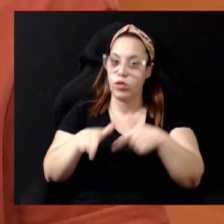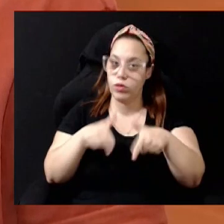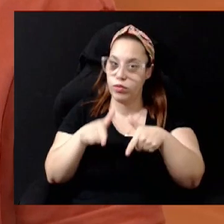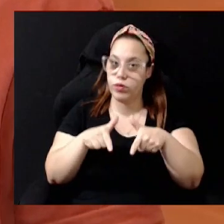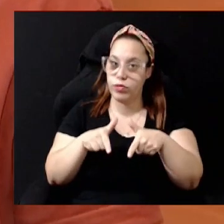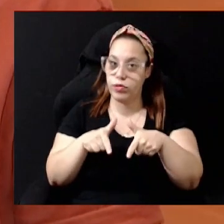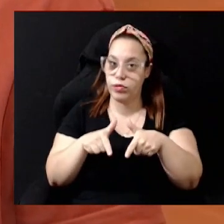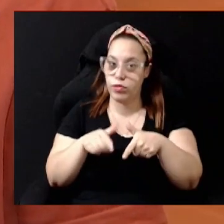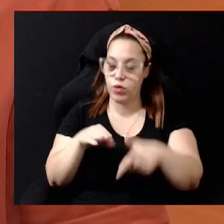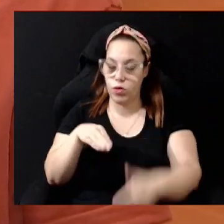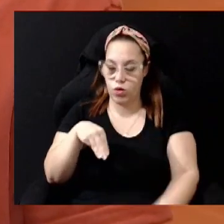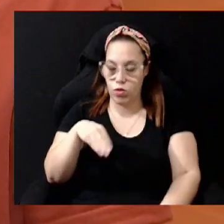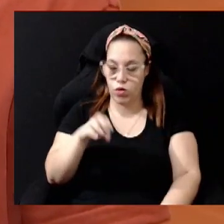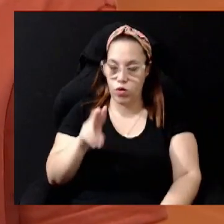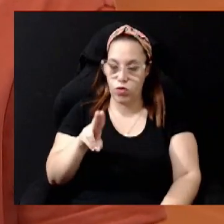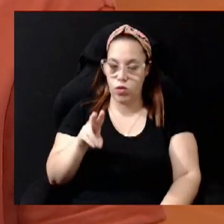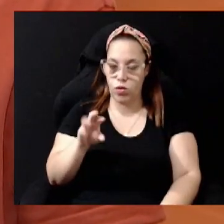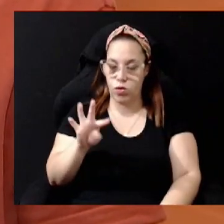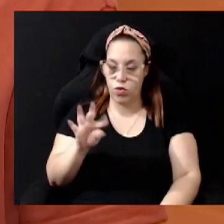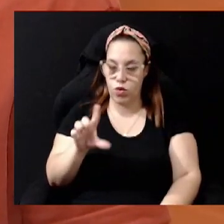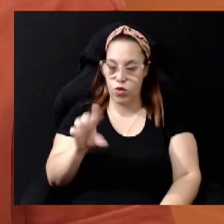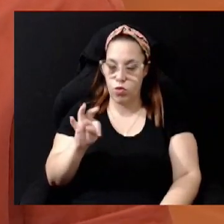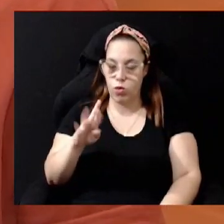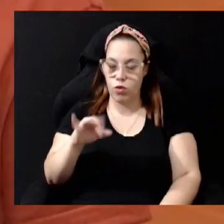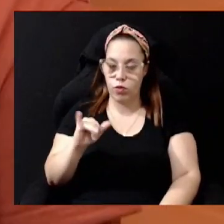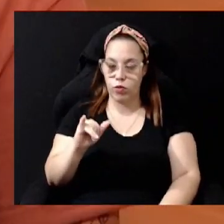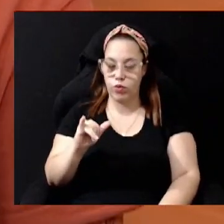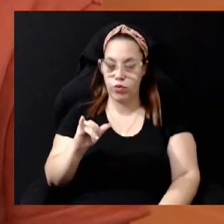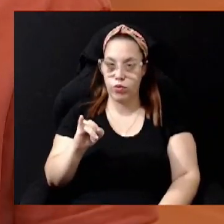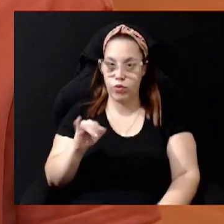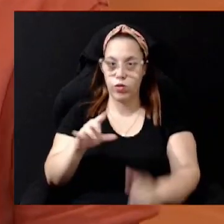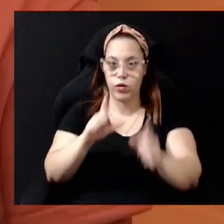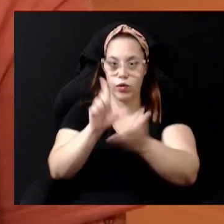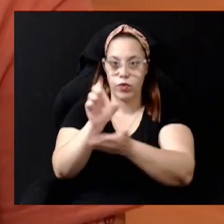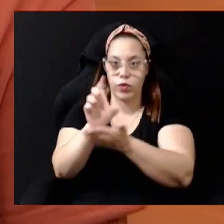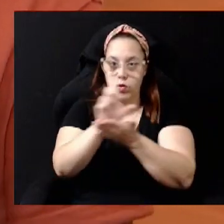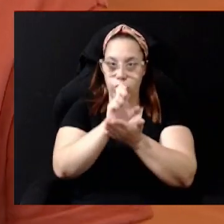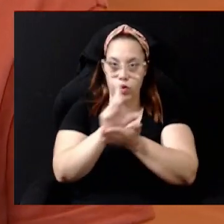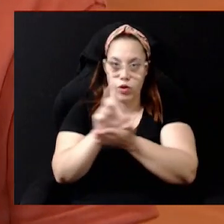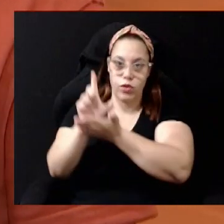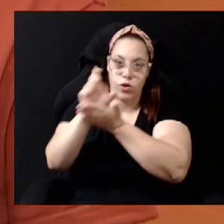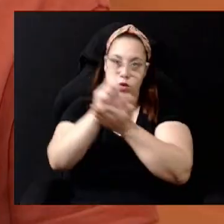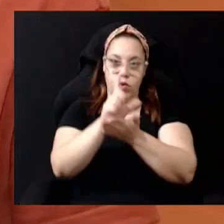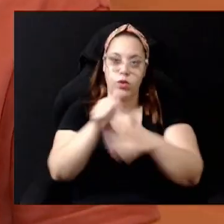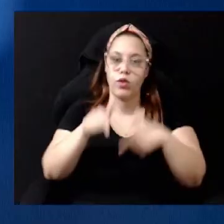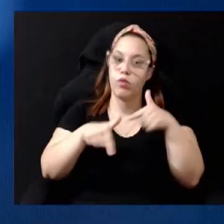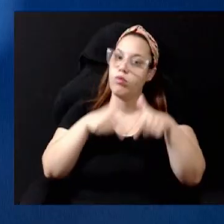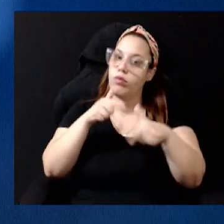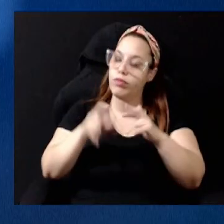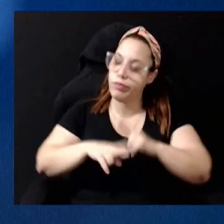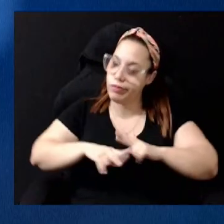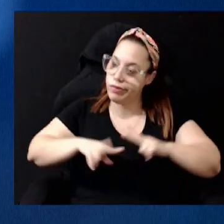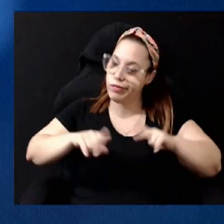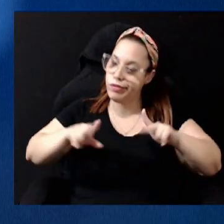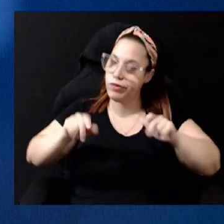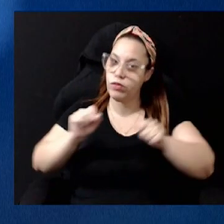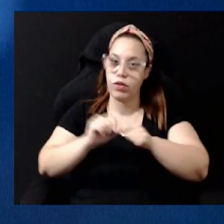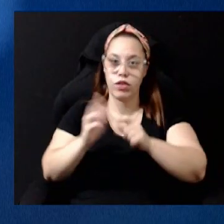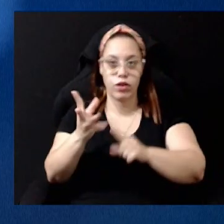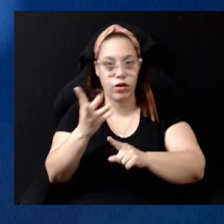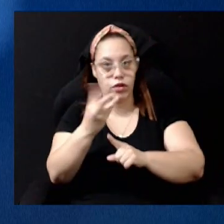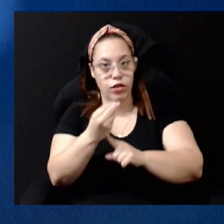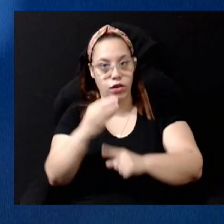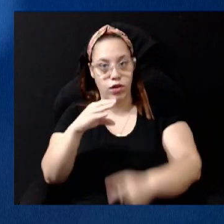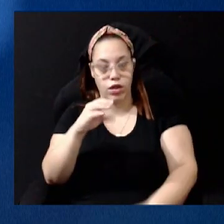né? Super 8, né? Arquivos fotográficos, então ele trabalhava com diferentes formas de se fazer arte. Caro Bernardo